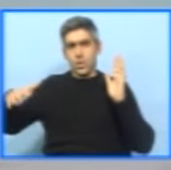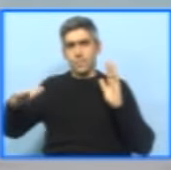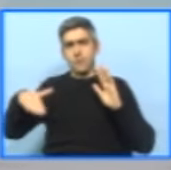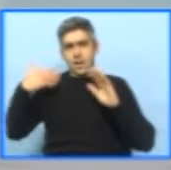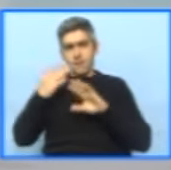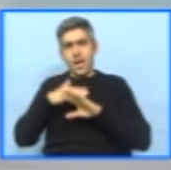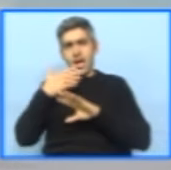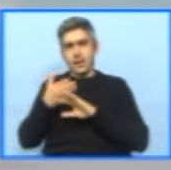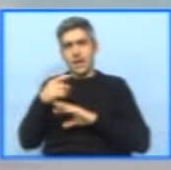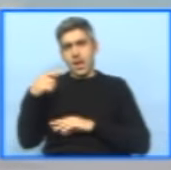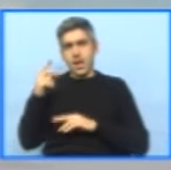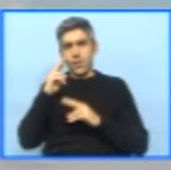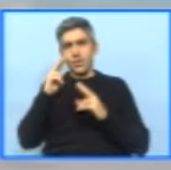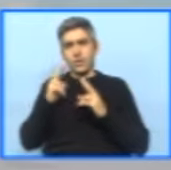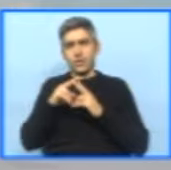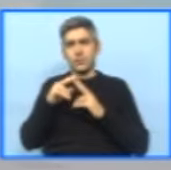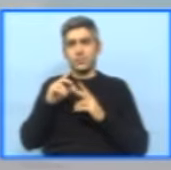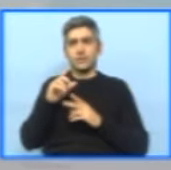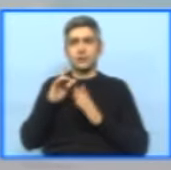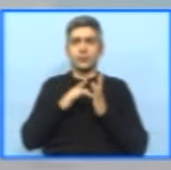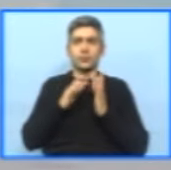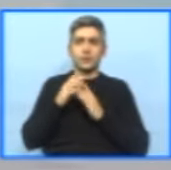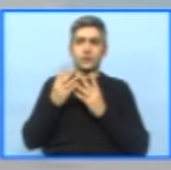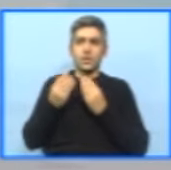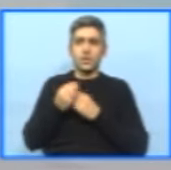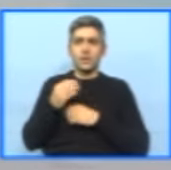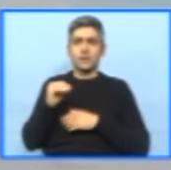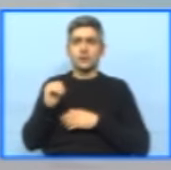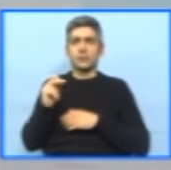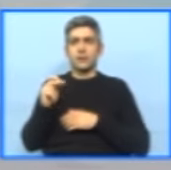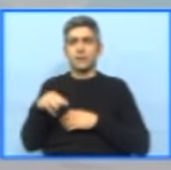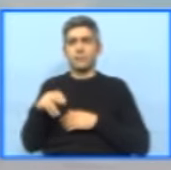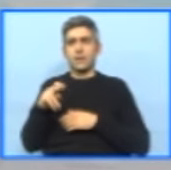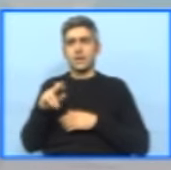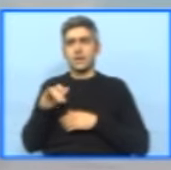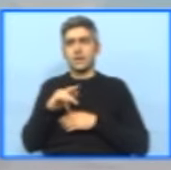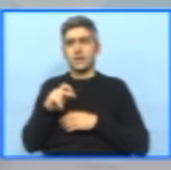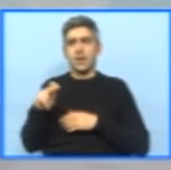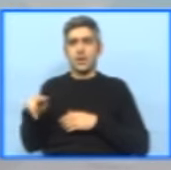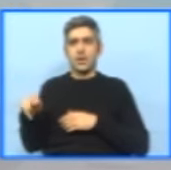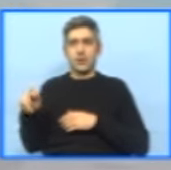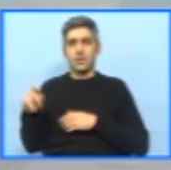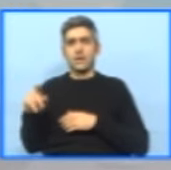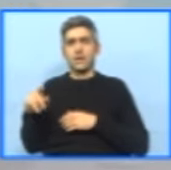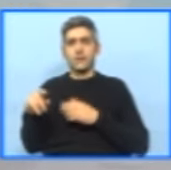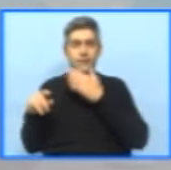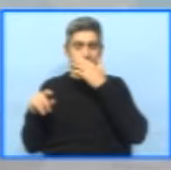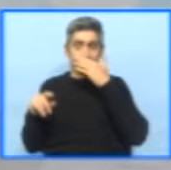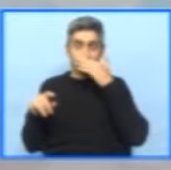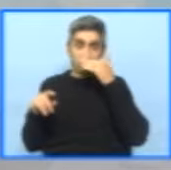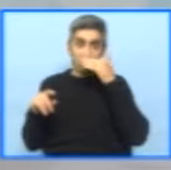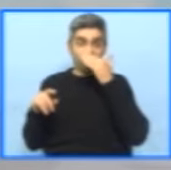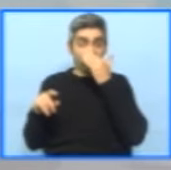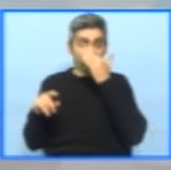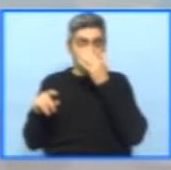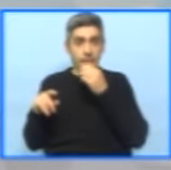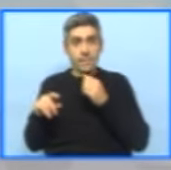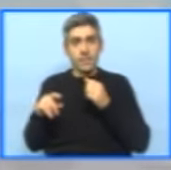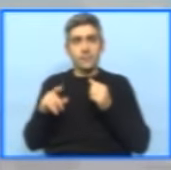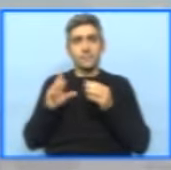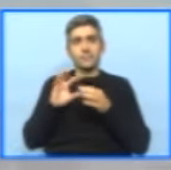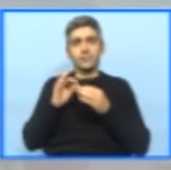deste encontro de Jesus com a samaritana. Um enredo aparentemente feito de, enfim, quase